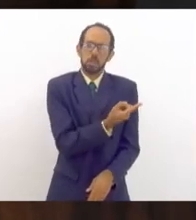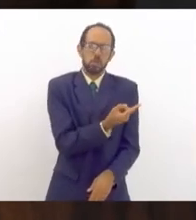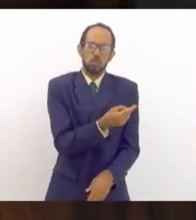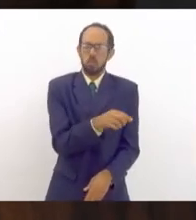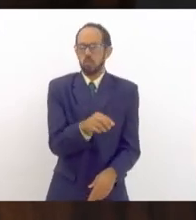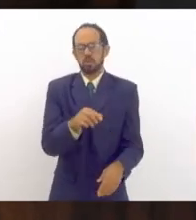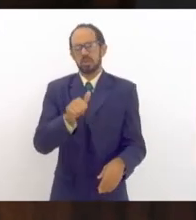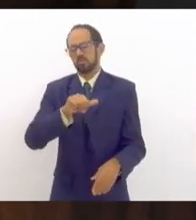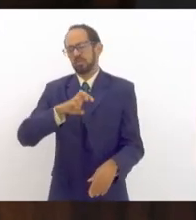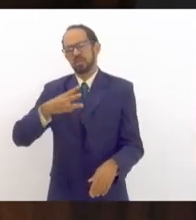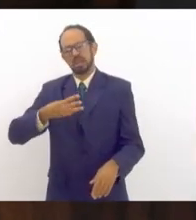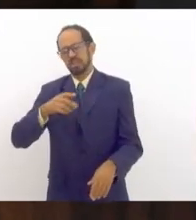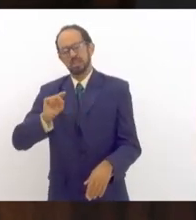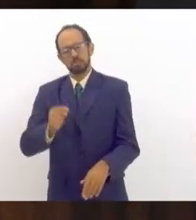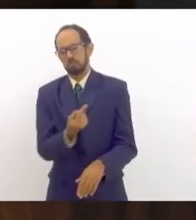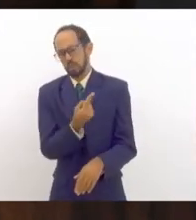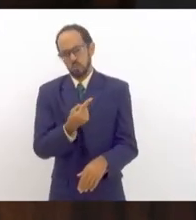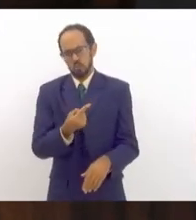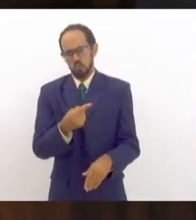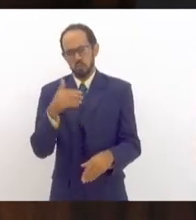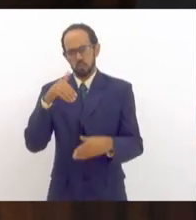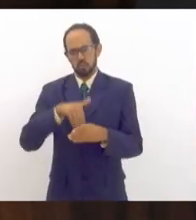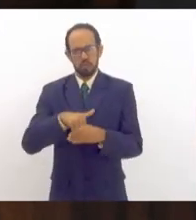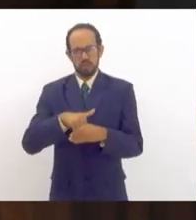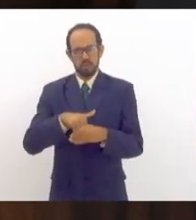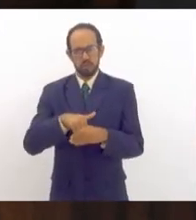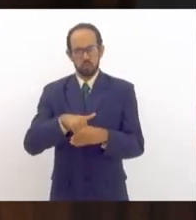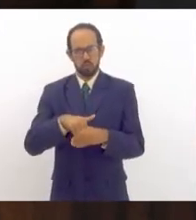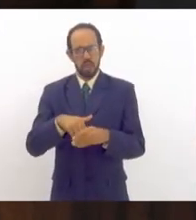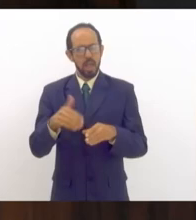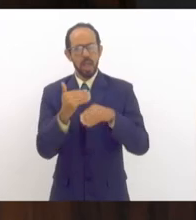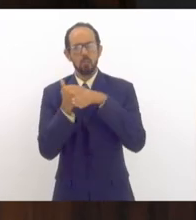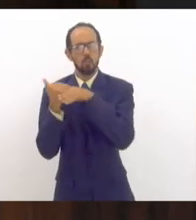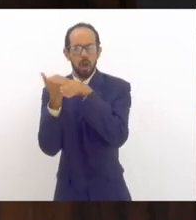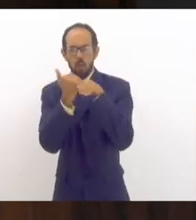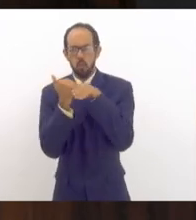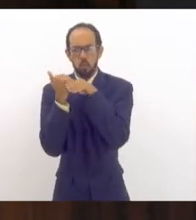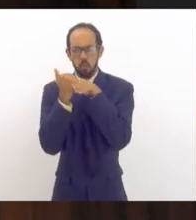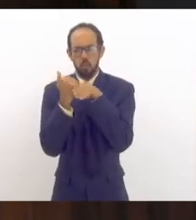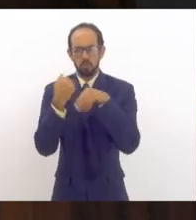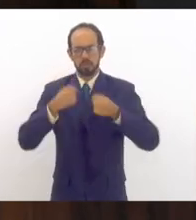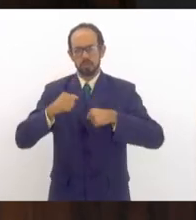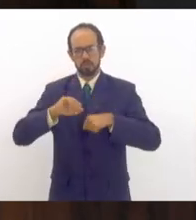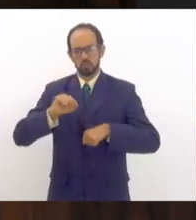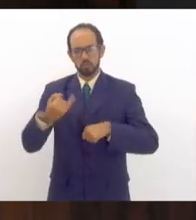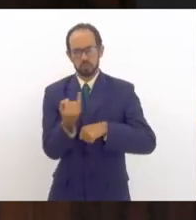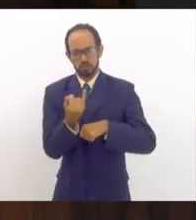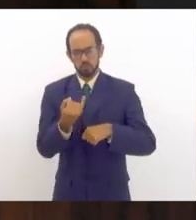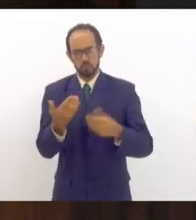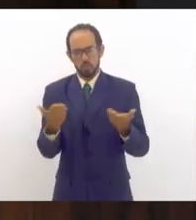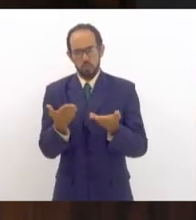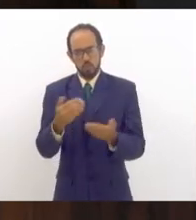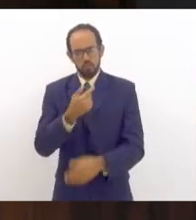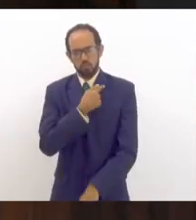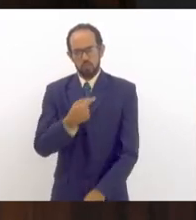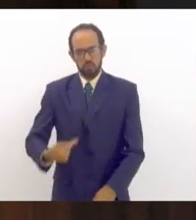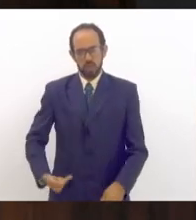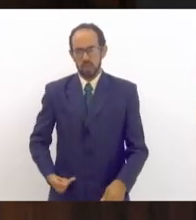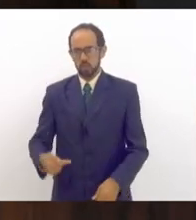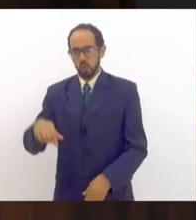votos que teve 13 mil votos aqui eleito então nós temos que dar a oportunidade hoje o nosso Governador Cláudio Castro